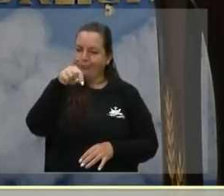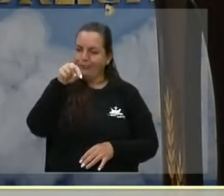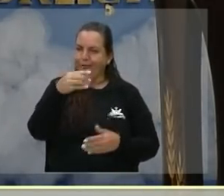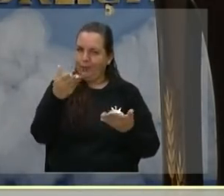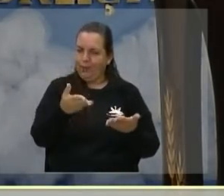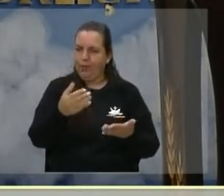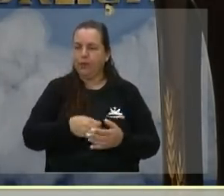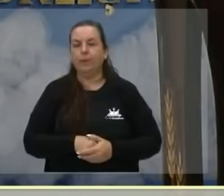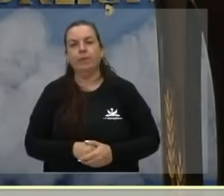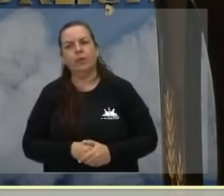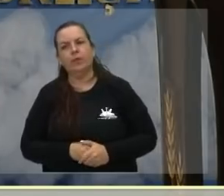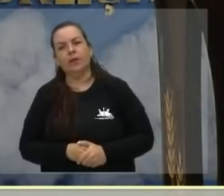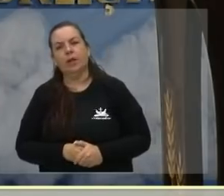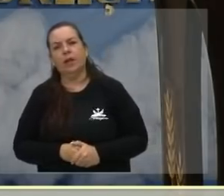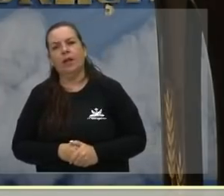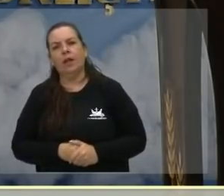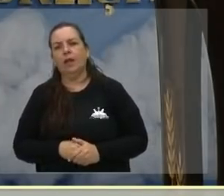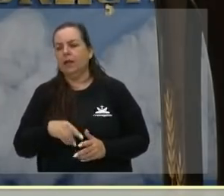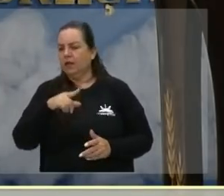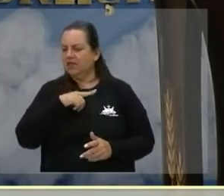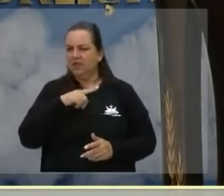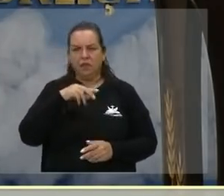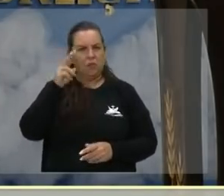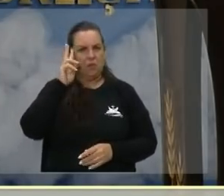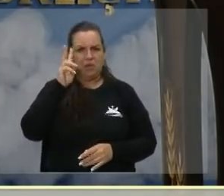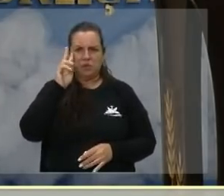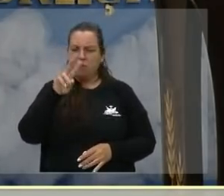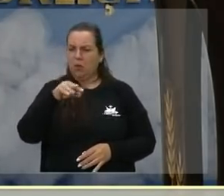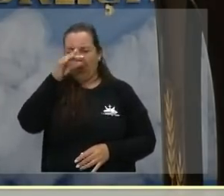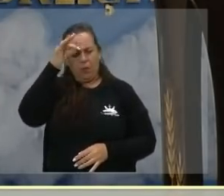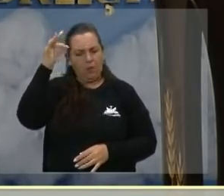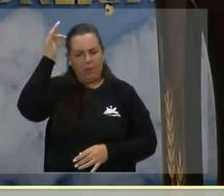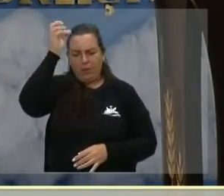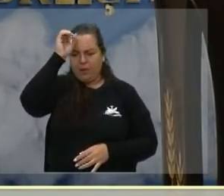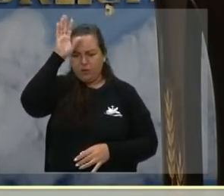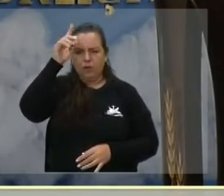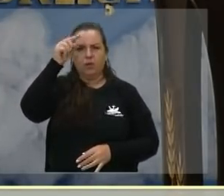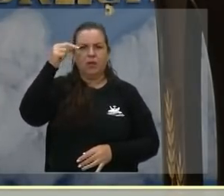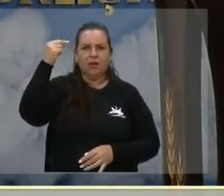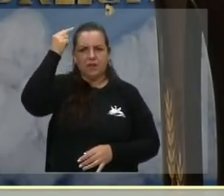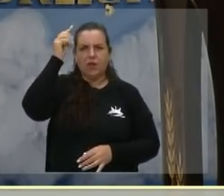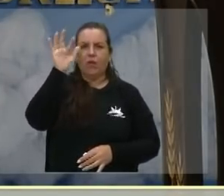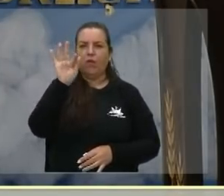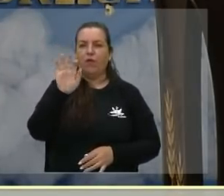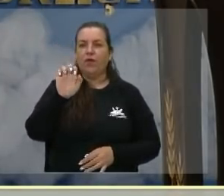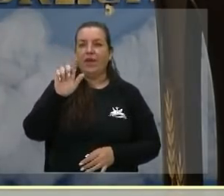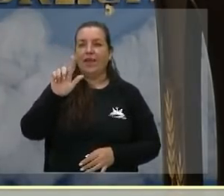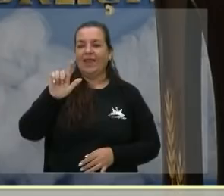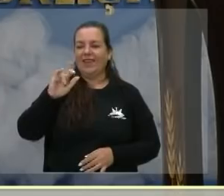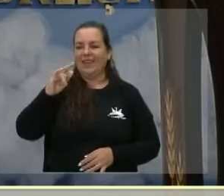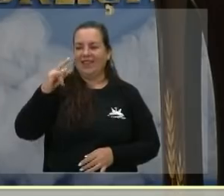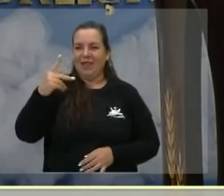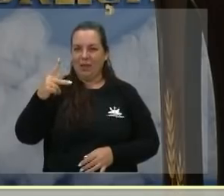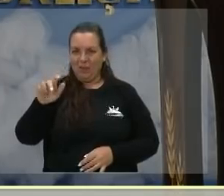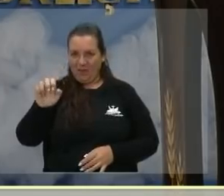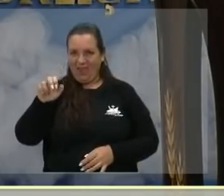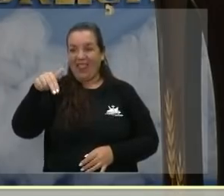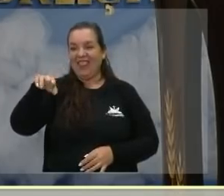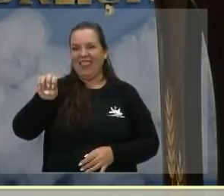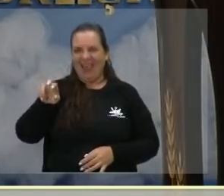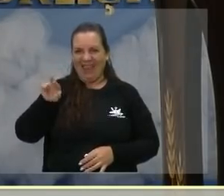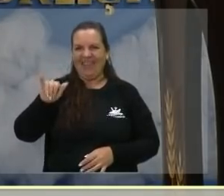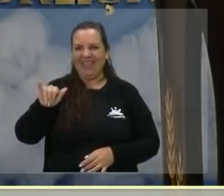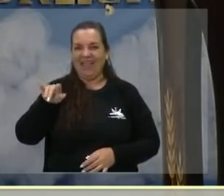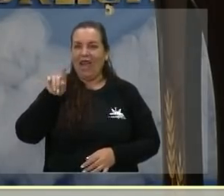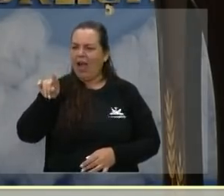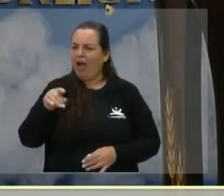que passou para a história como o pentecostes e são felipe neri os frutos